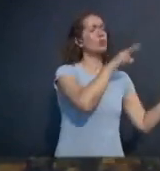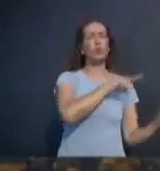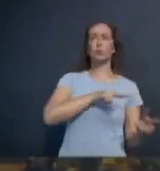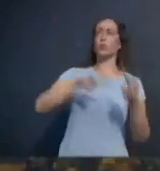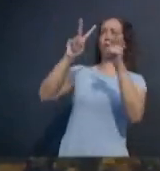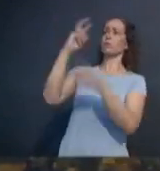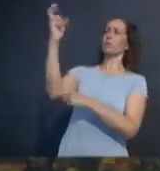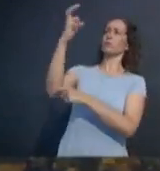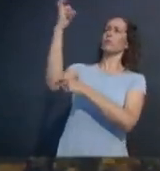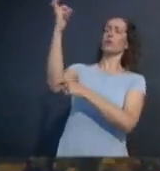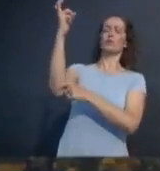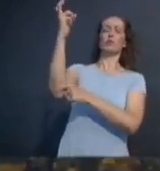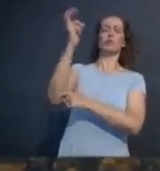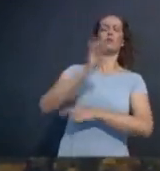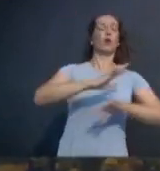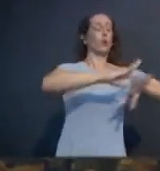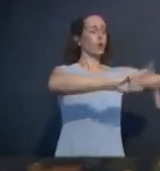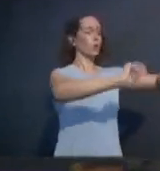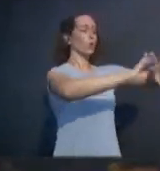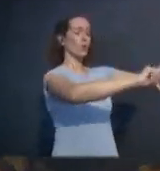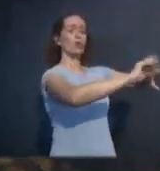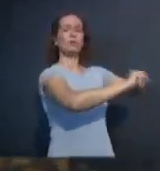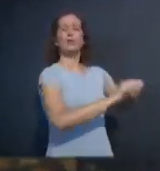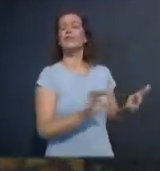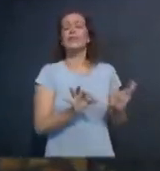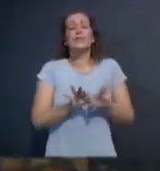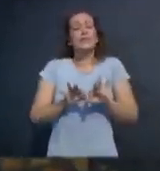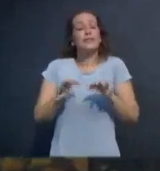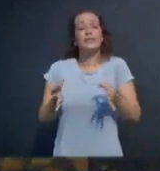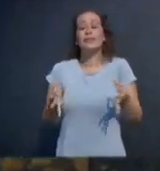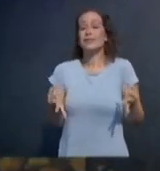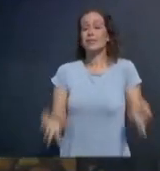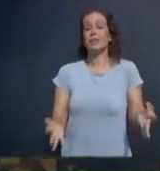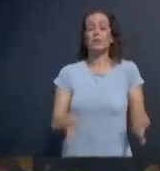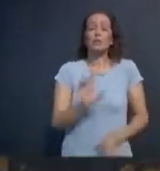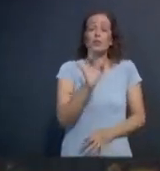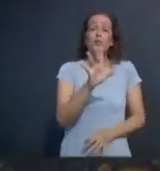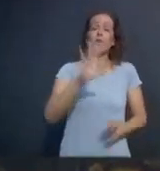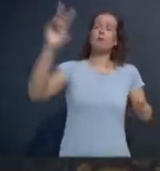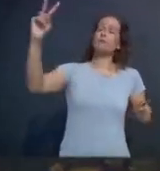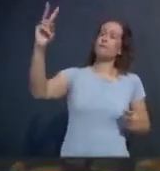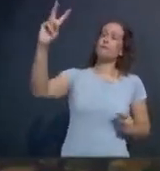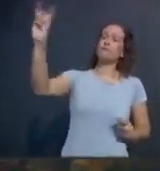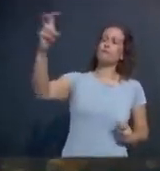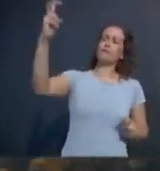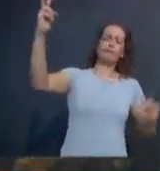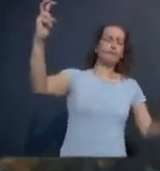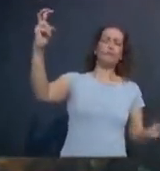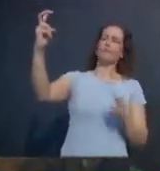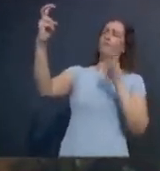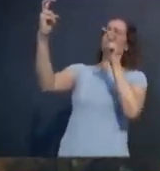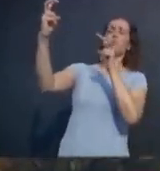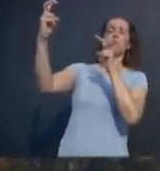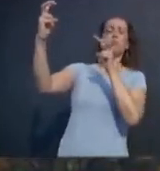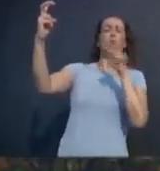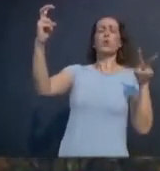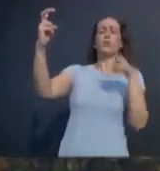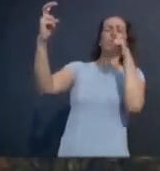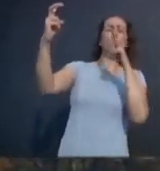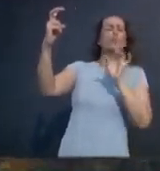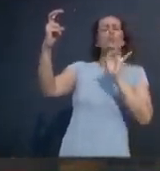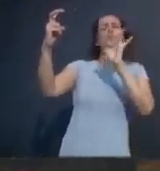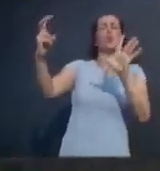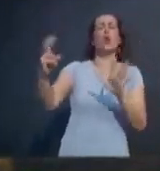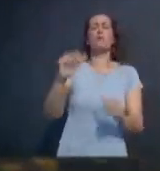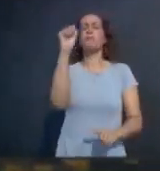curada. Seria algo tão simples, só olhar. Só olhar, não tinha que esfregar, não tinha que beber,